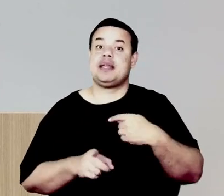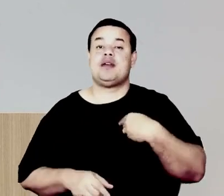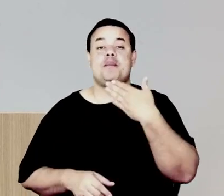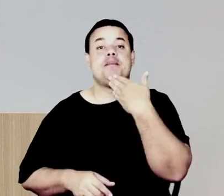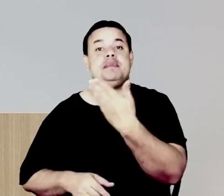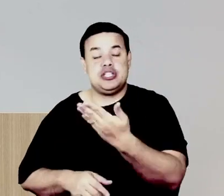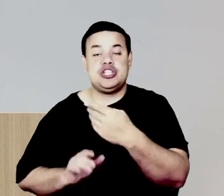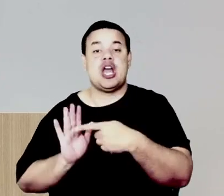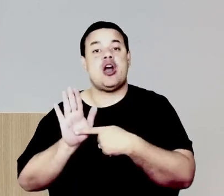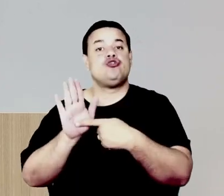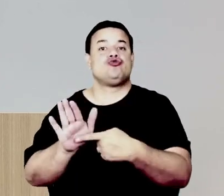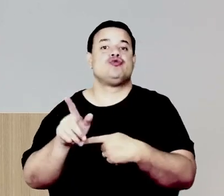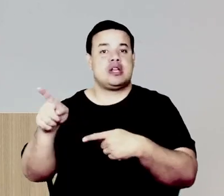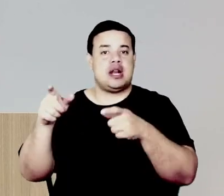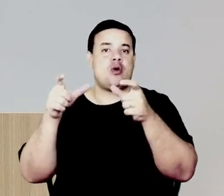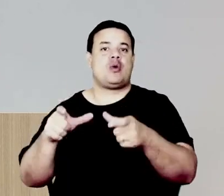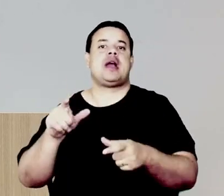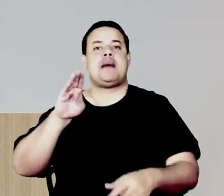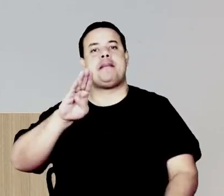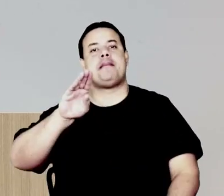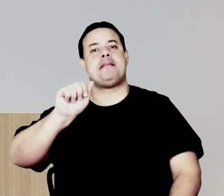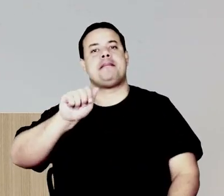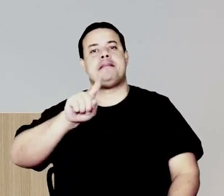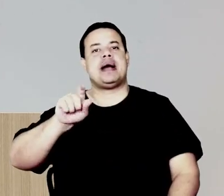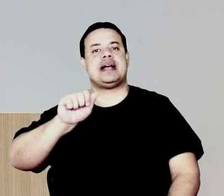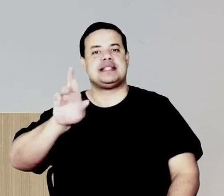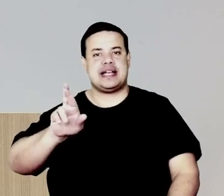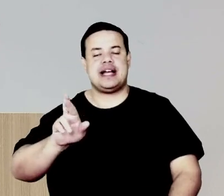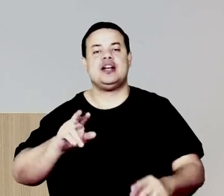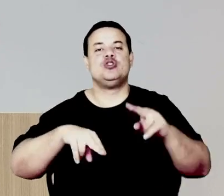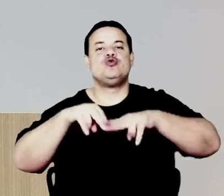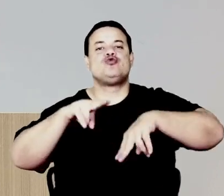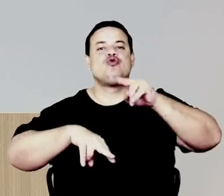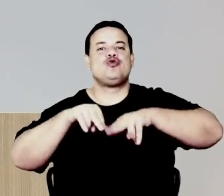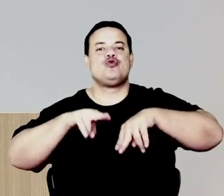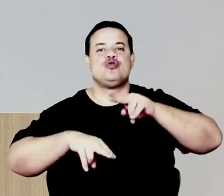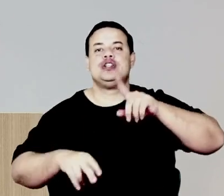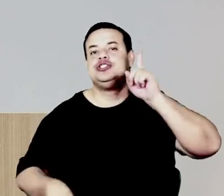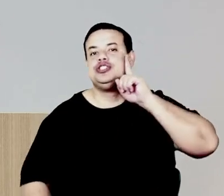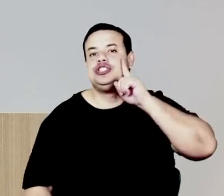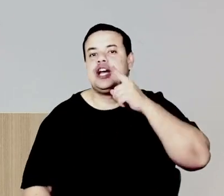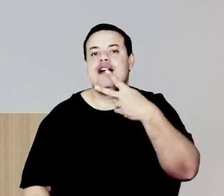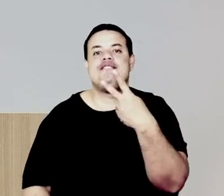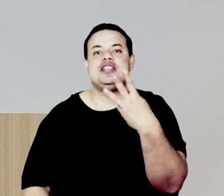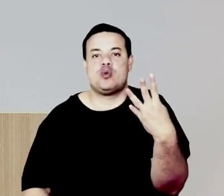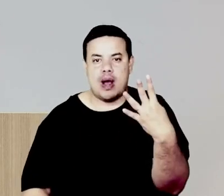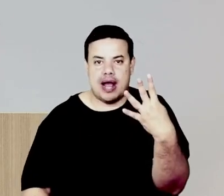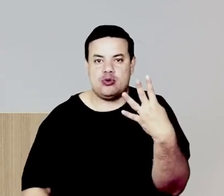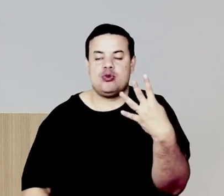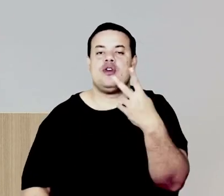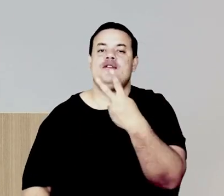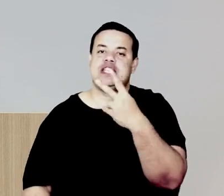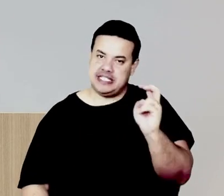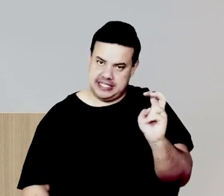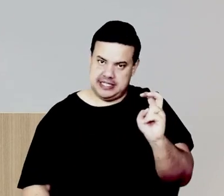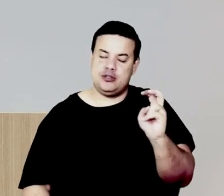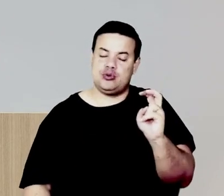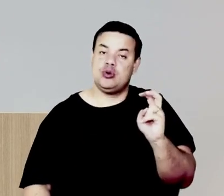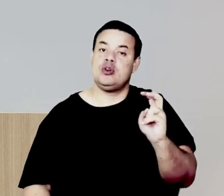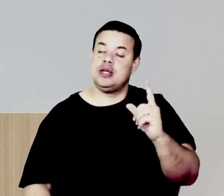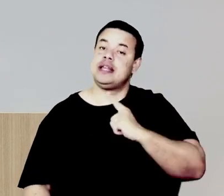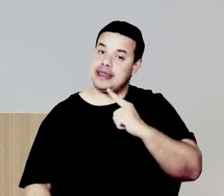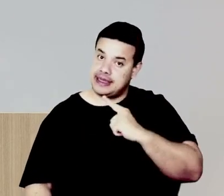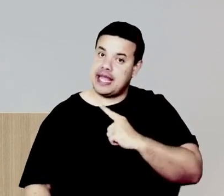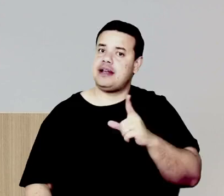Nós vamos fazer um bazar em junho, dia 24 e 25. Esse bazar vai ser beneficente ao Vida Animais. Então, quem